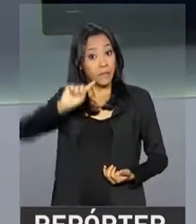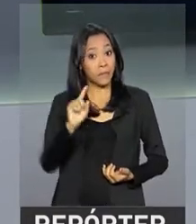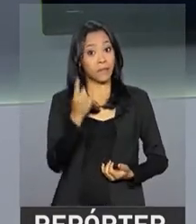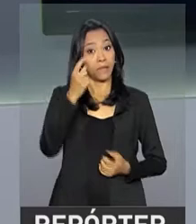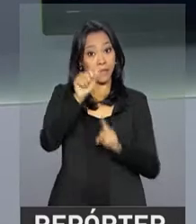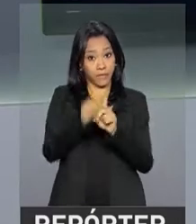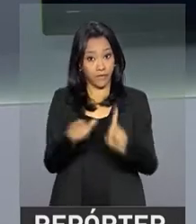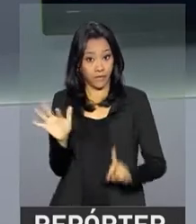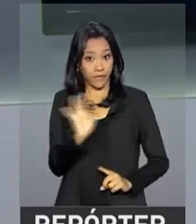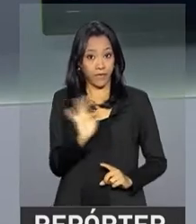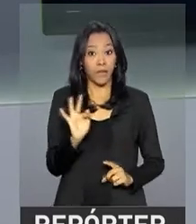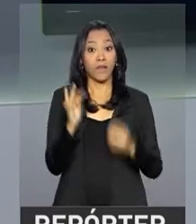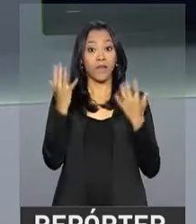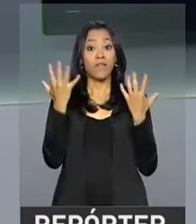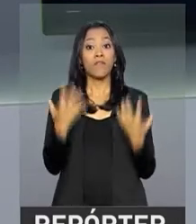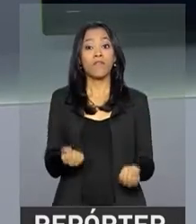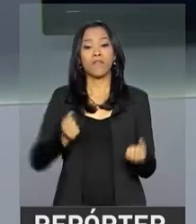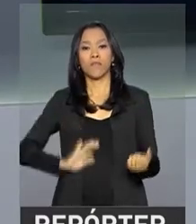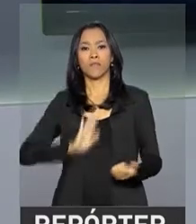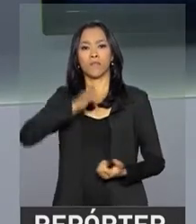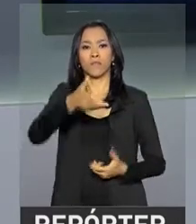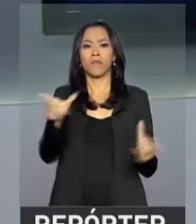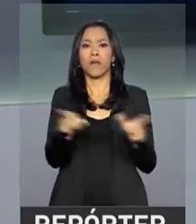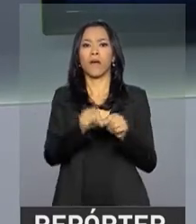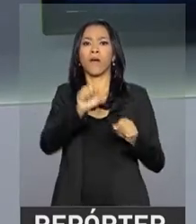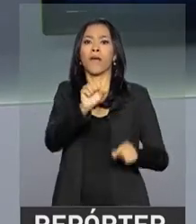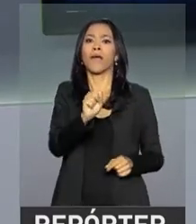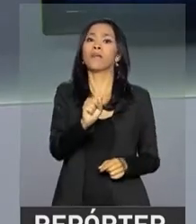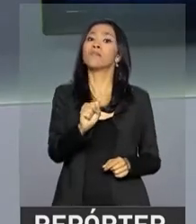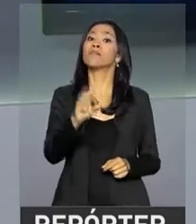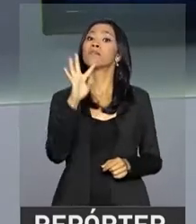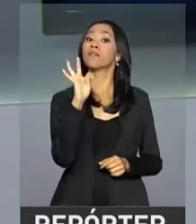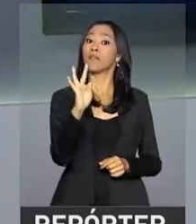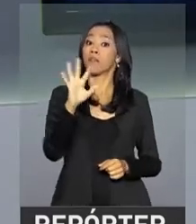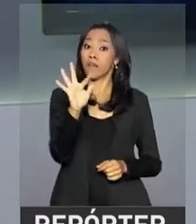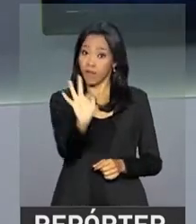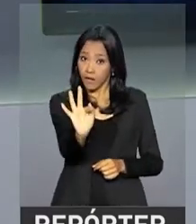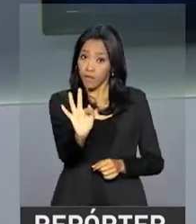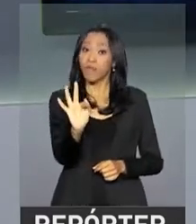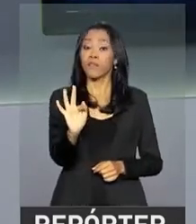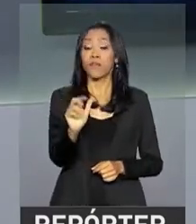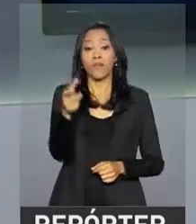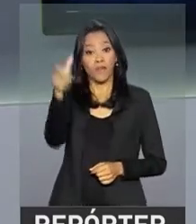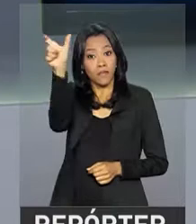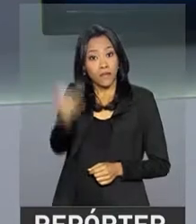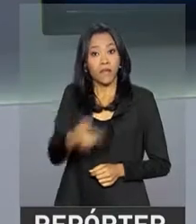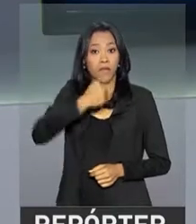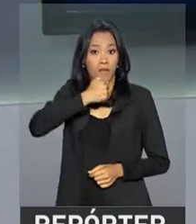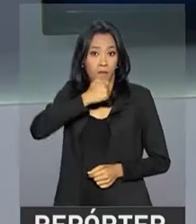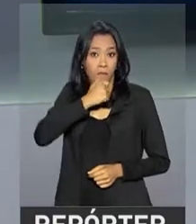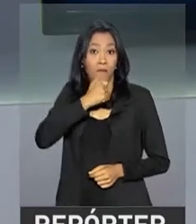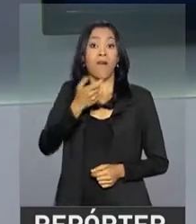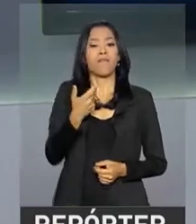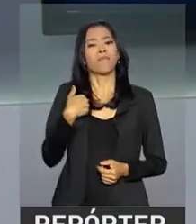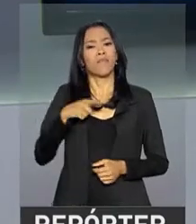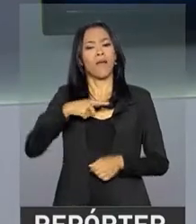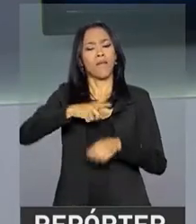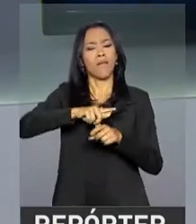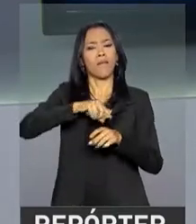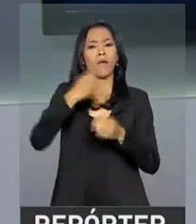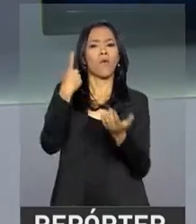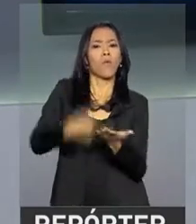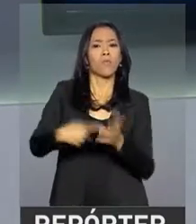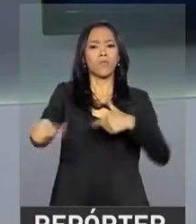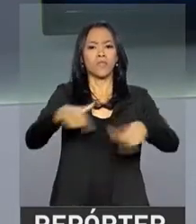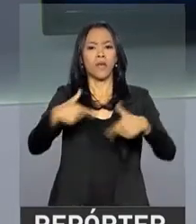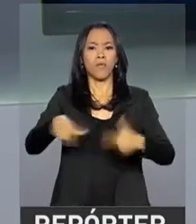fevereiro e nós vamos direto ao supremo tribunal federal onde está a repórter beatriz albuquerque ela traz informações sobre a agenda do presidente temer